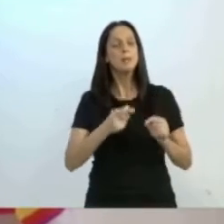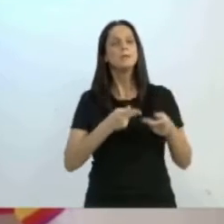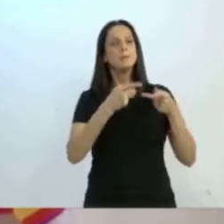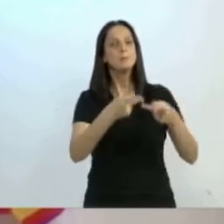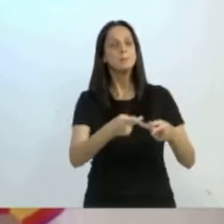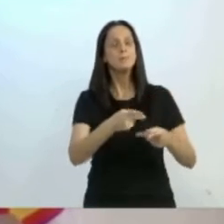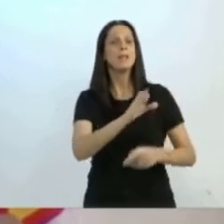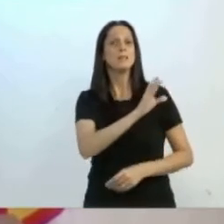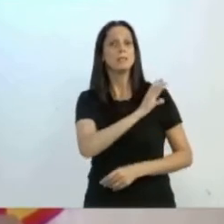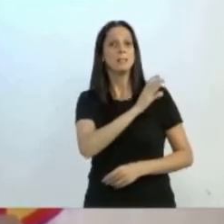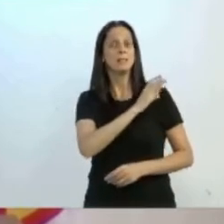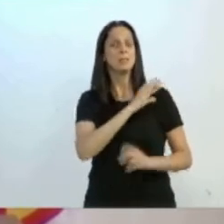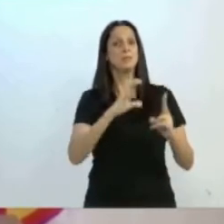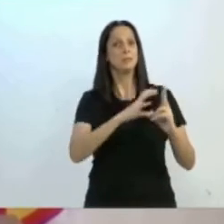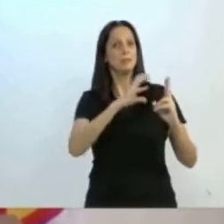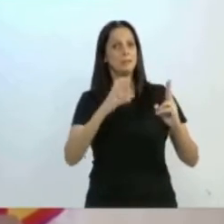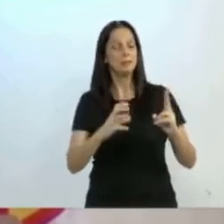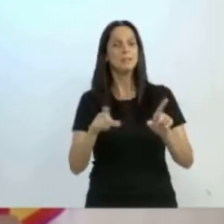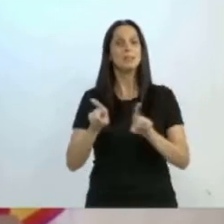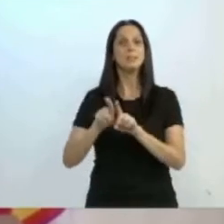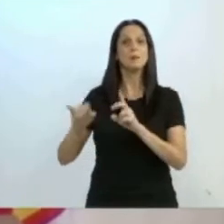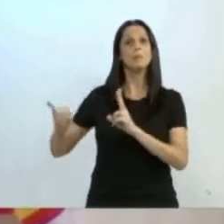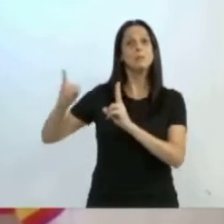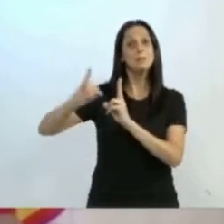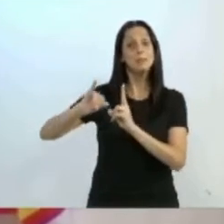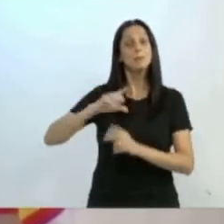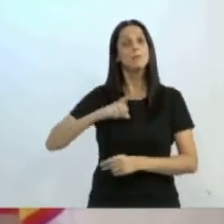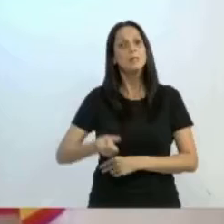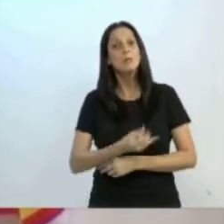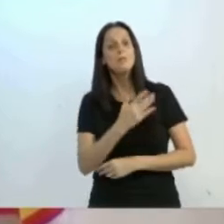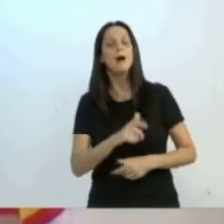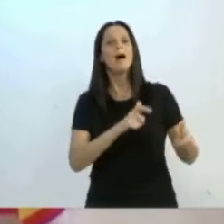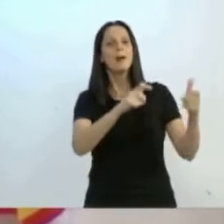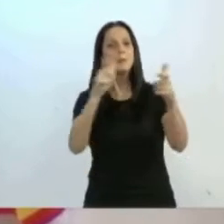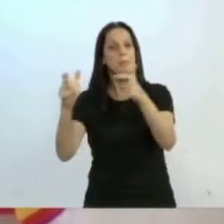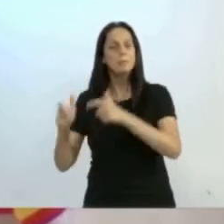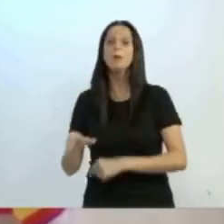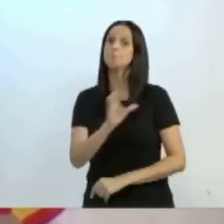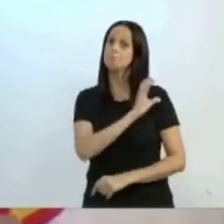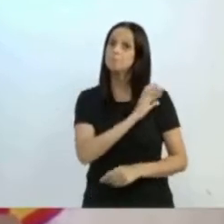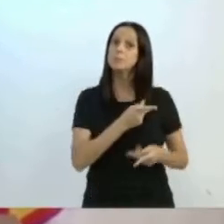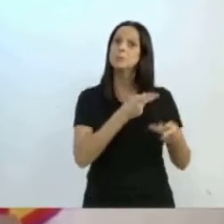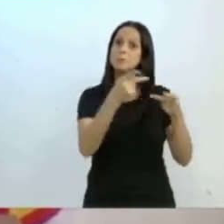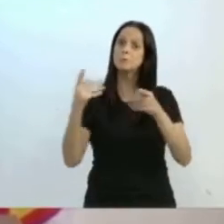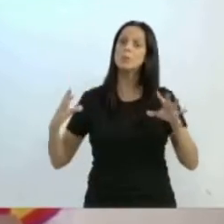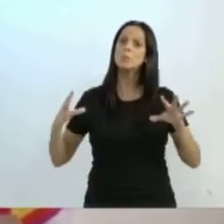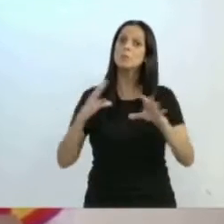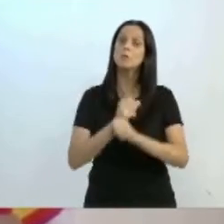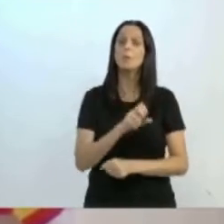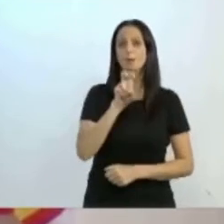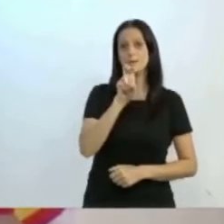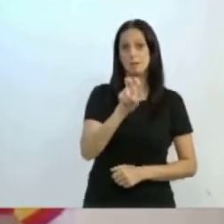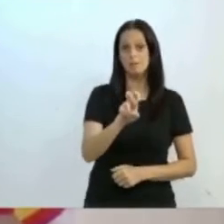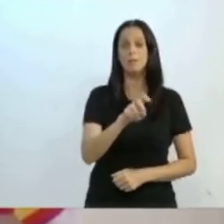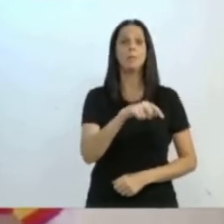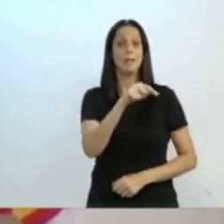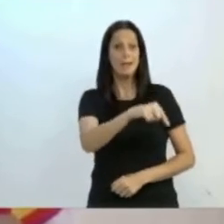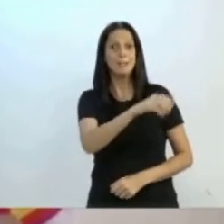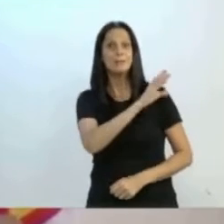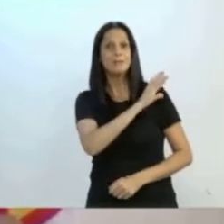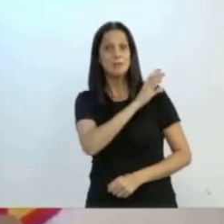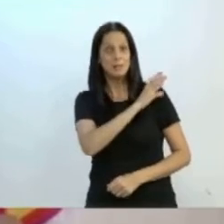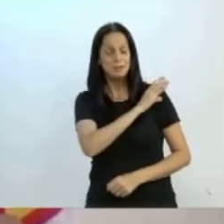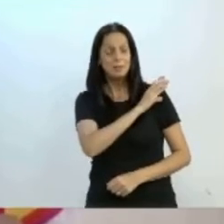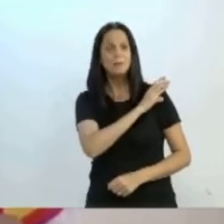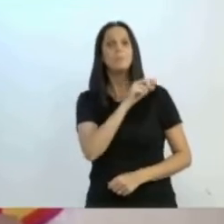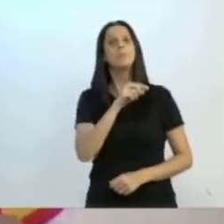lá da velha grande da velha Central Então teve diversos seres em que o Visitei vão tão de cinco Você ia era um Rebelo na da